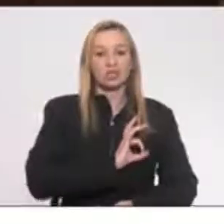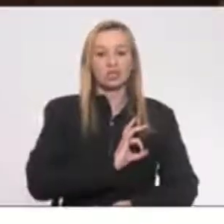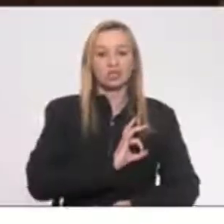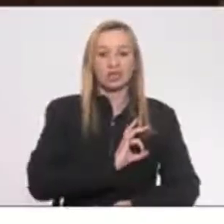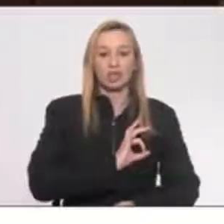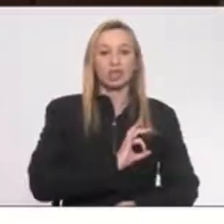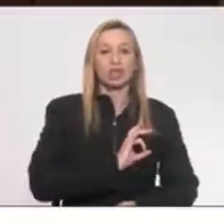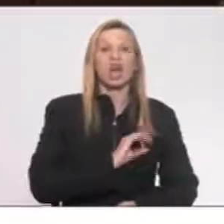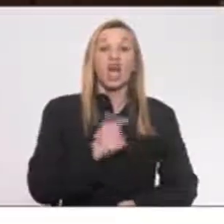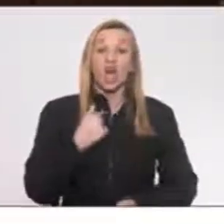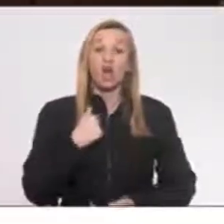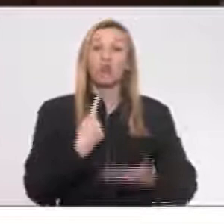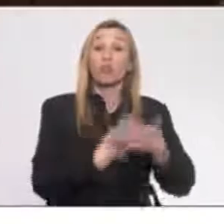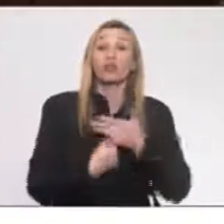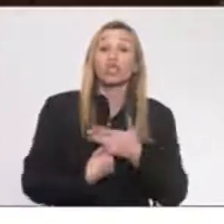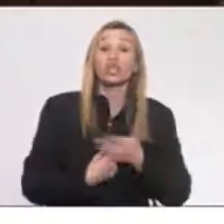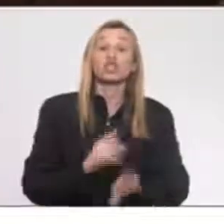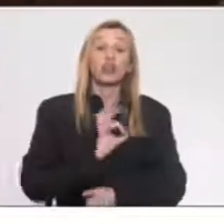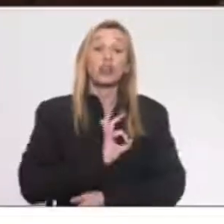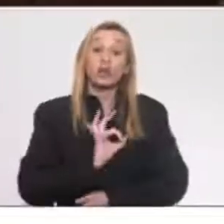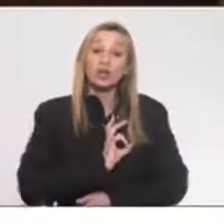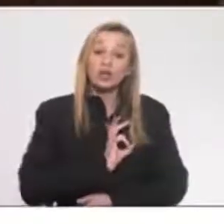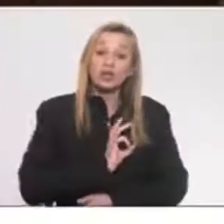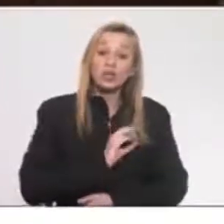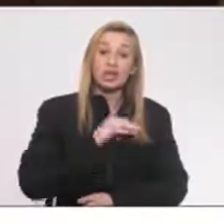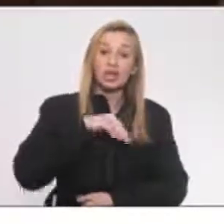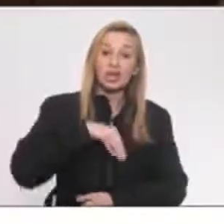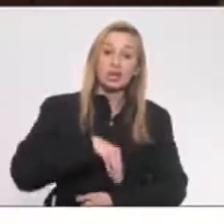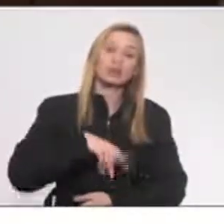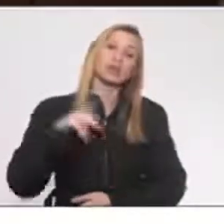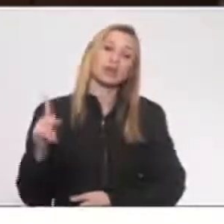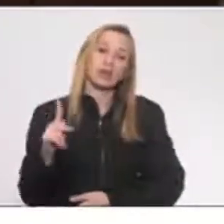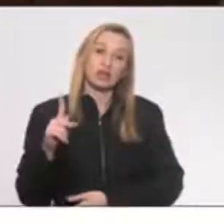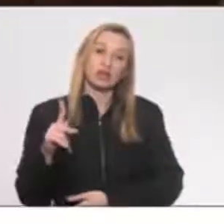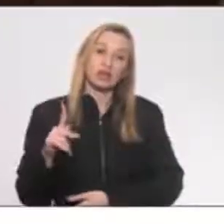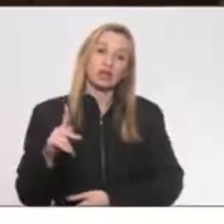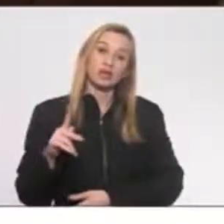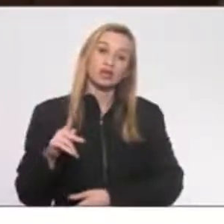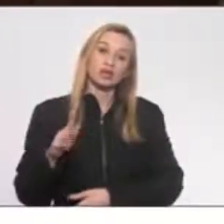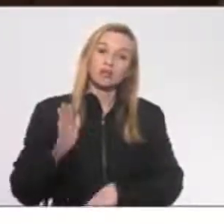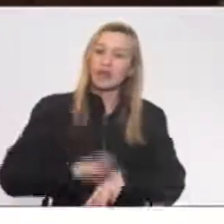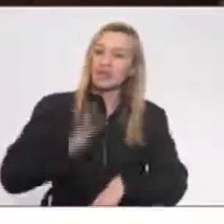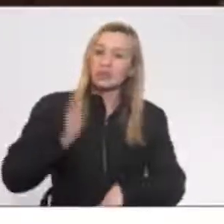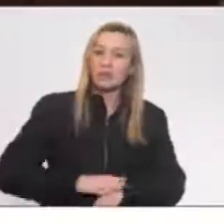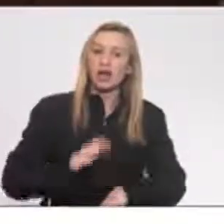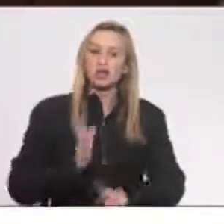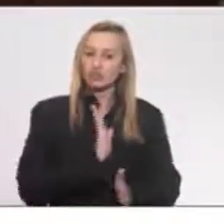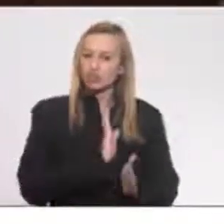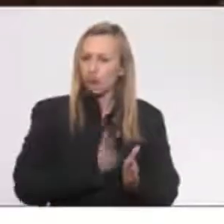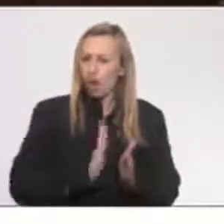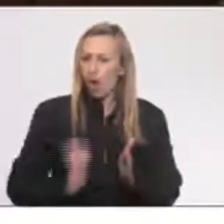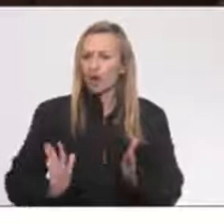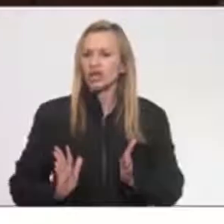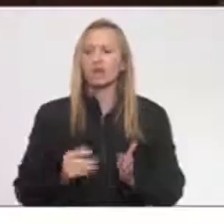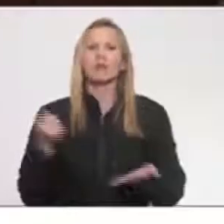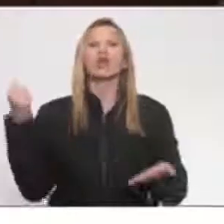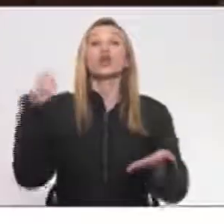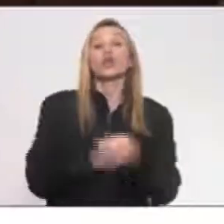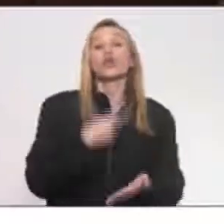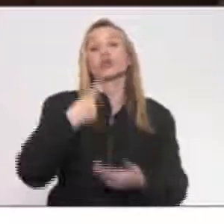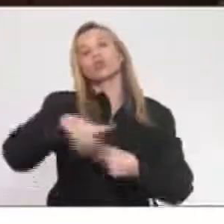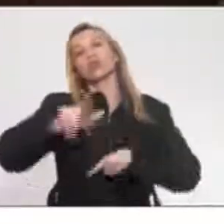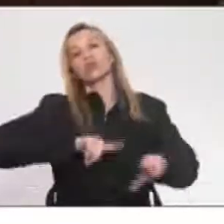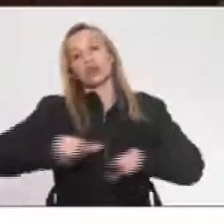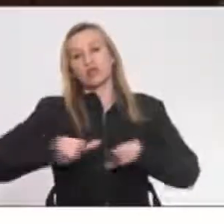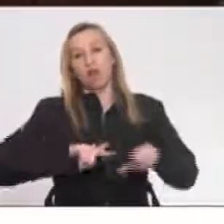defensor da polícia militar cada vez mais com hierarquia, com disciplina, com ordem, para que cumpra o seu papel,